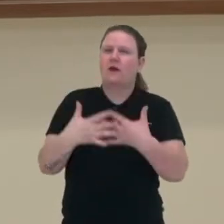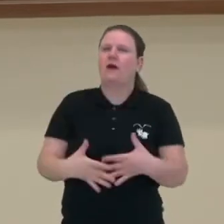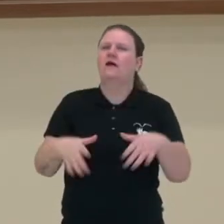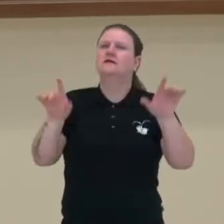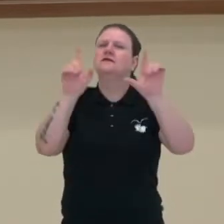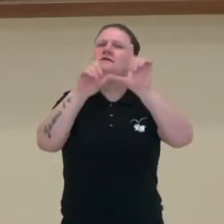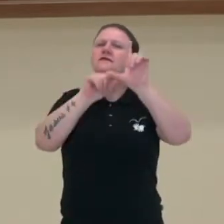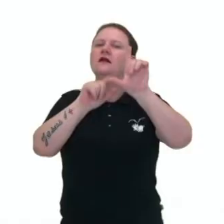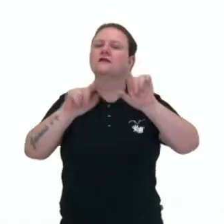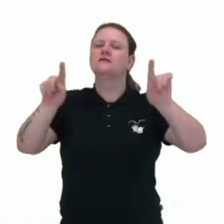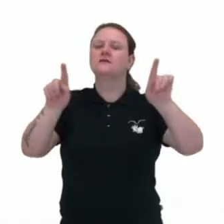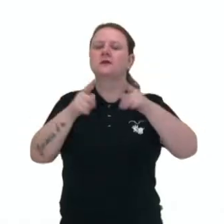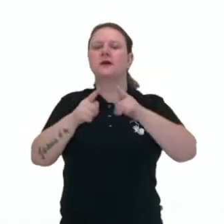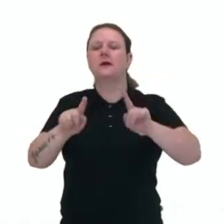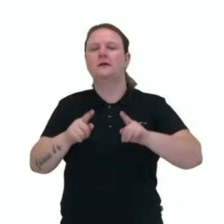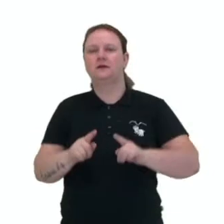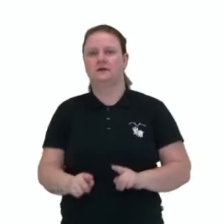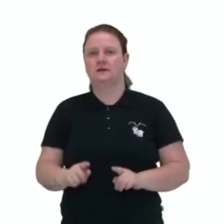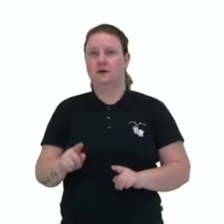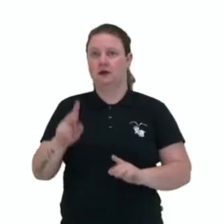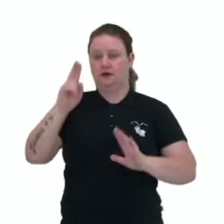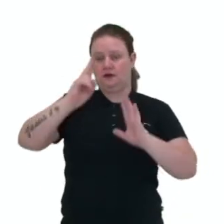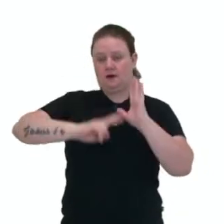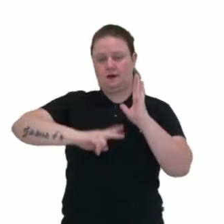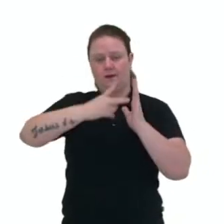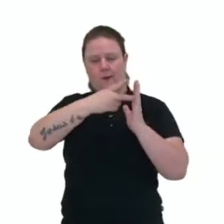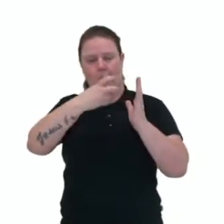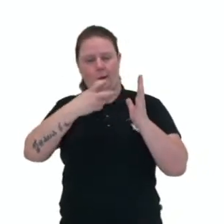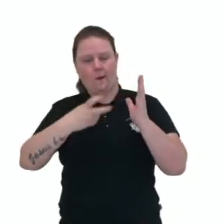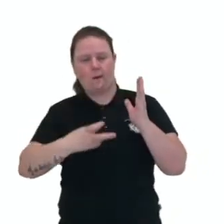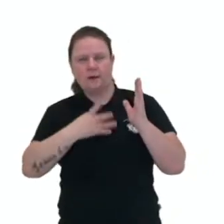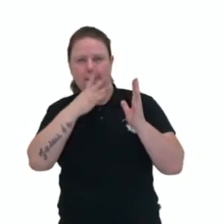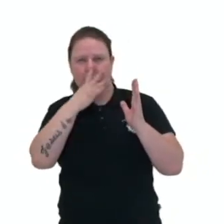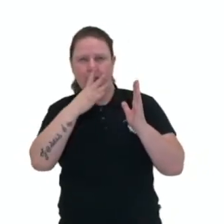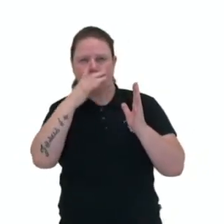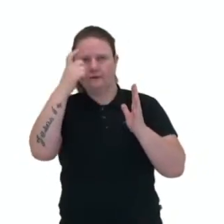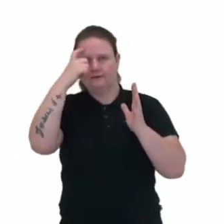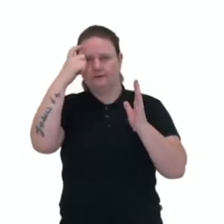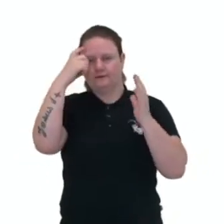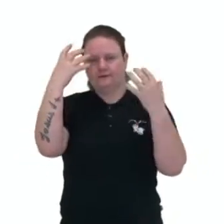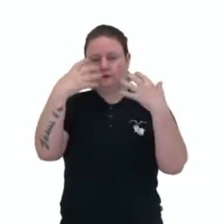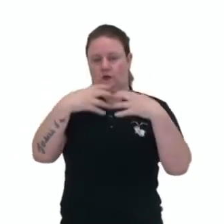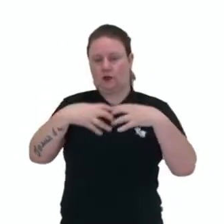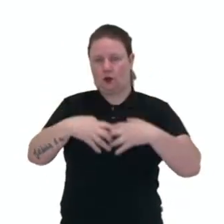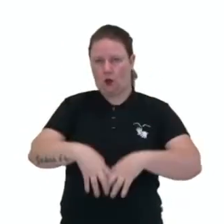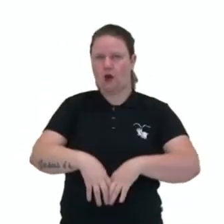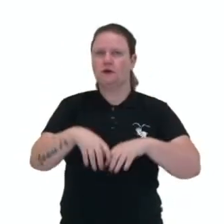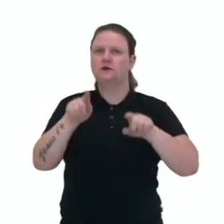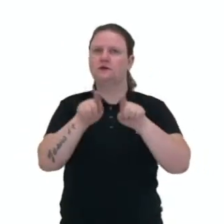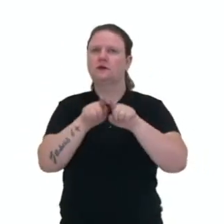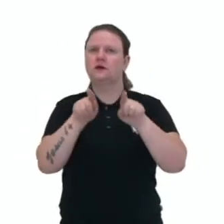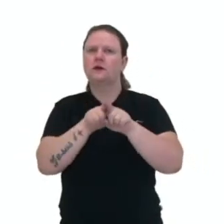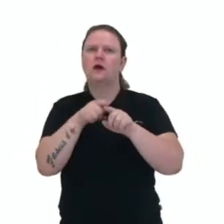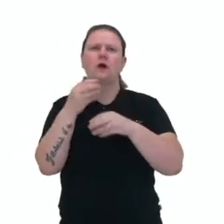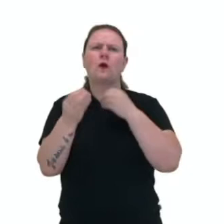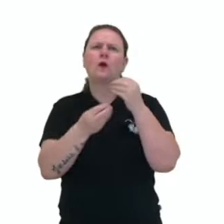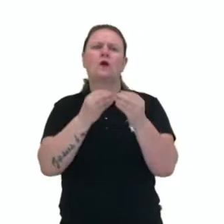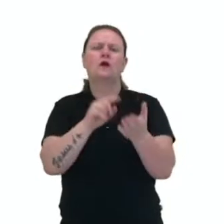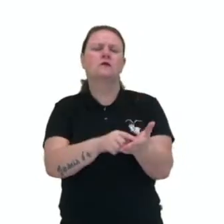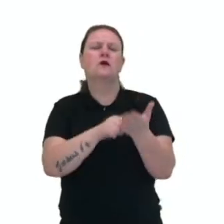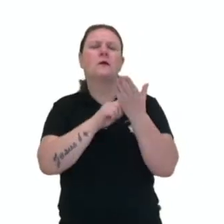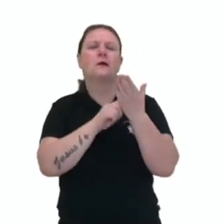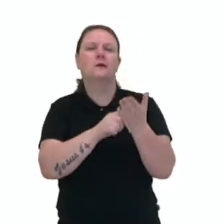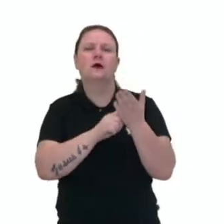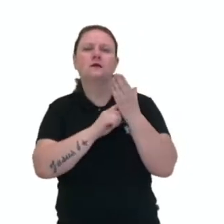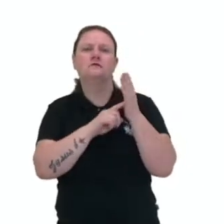música. Então vamos realizar a leitura crítica da letra de uma música, refletir sobre os aspectos levantados pela letra,